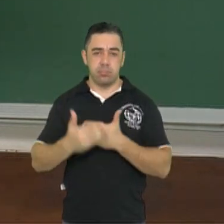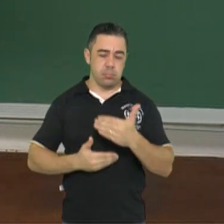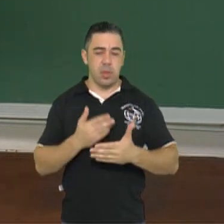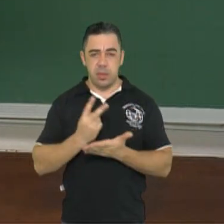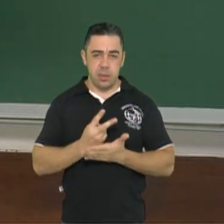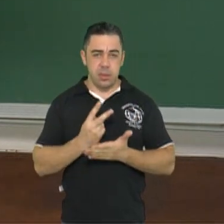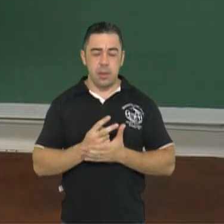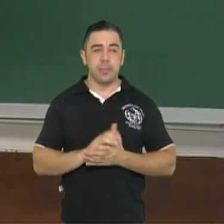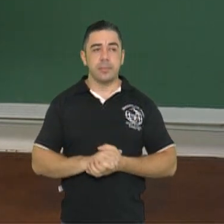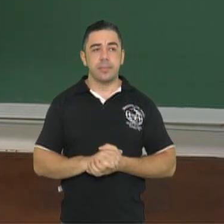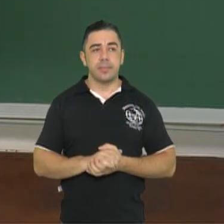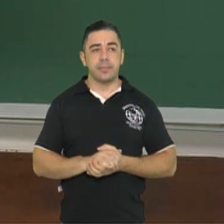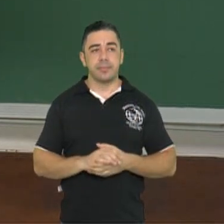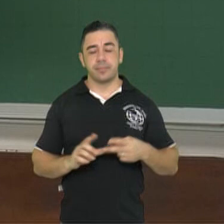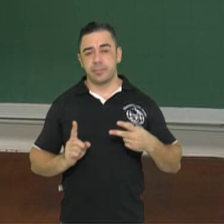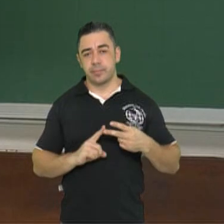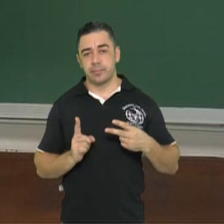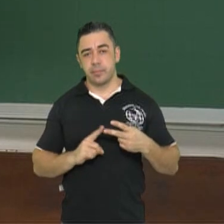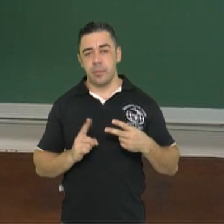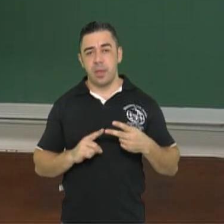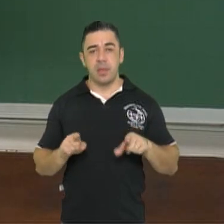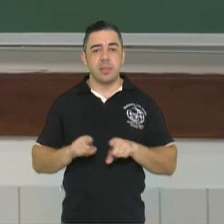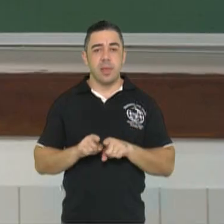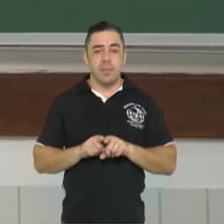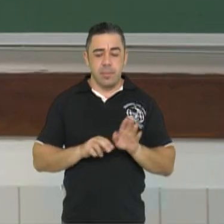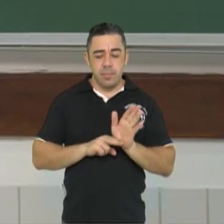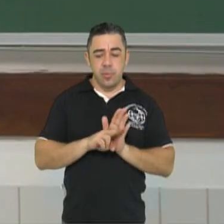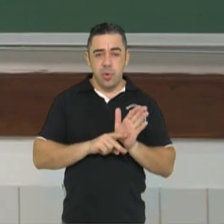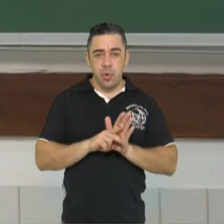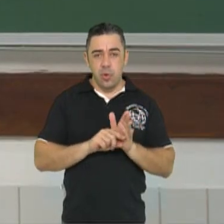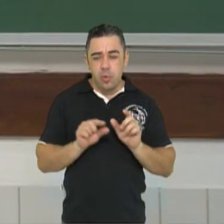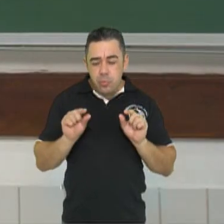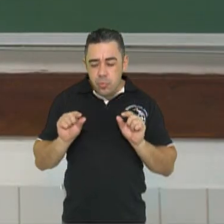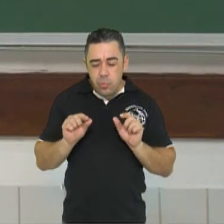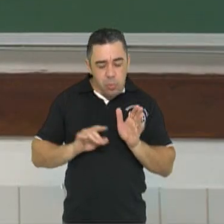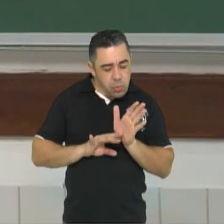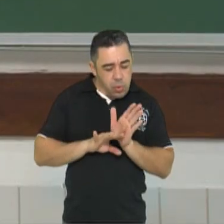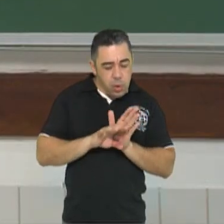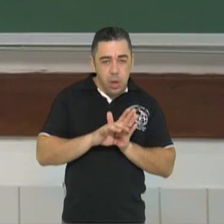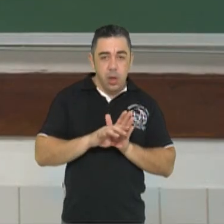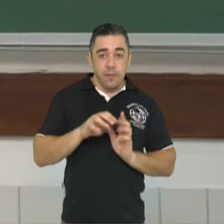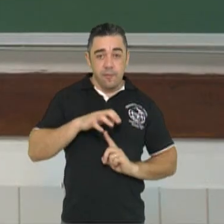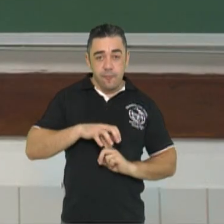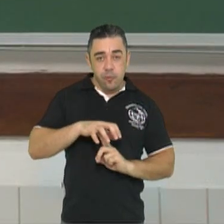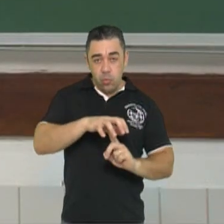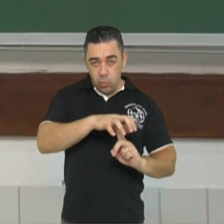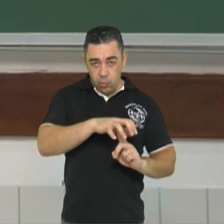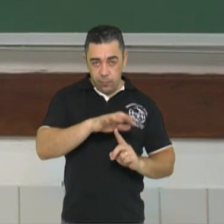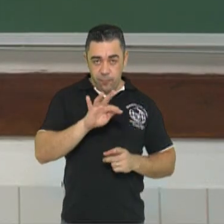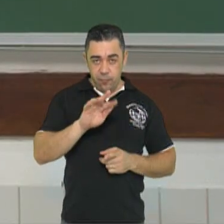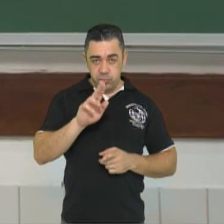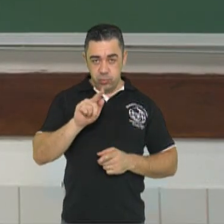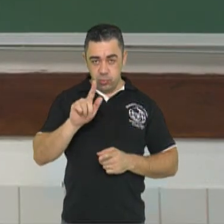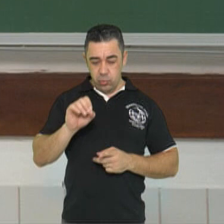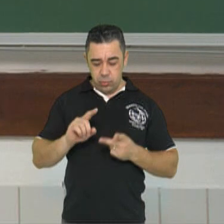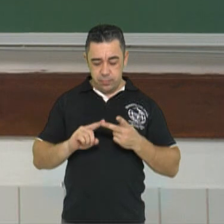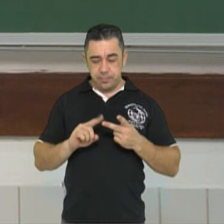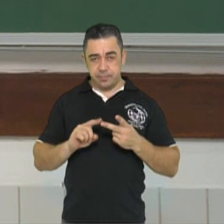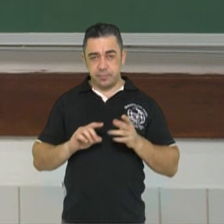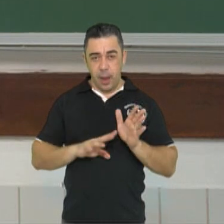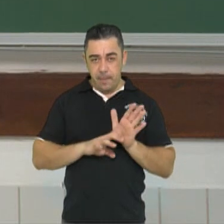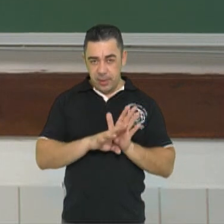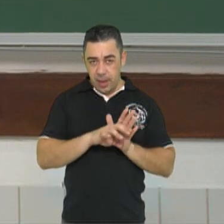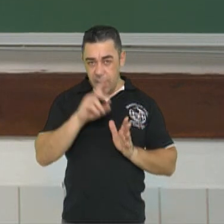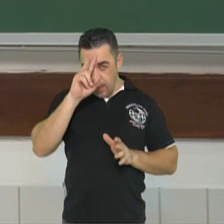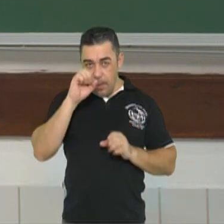dessa região, né? O que mais? Mata os micro-organismos. Se você mata fungos e bactérias, que são micro-organismos decompositores, lembra